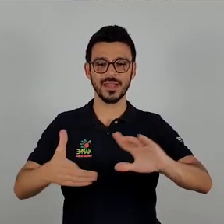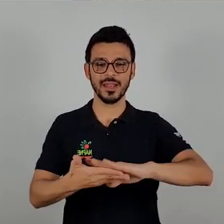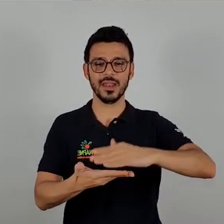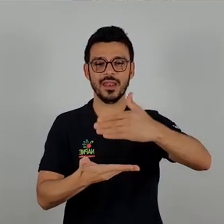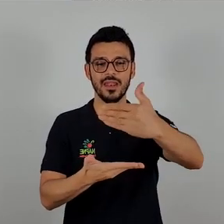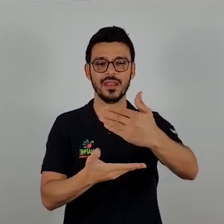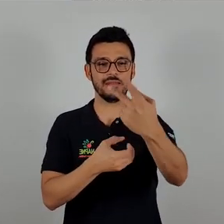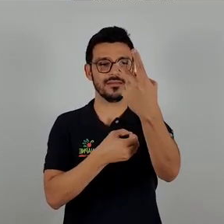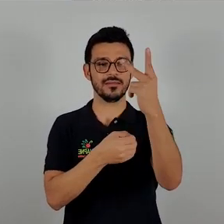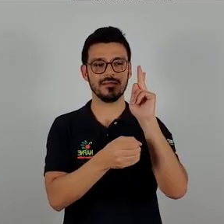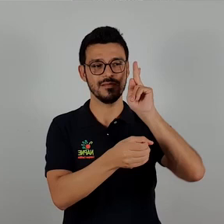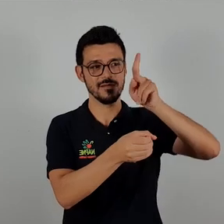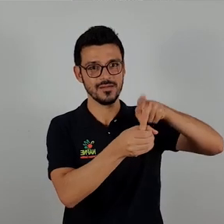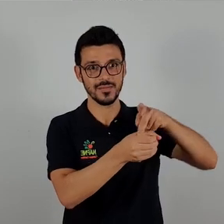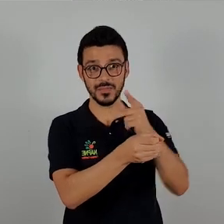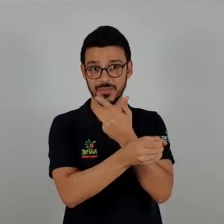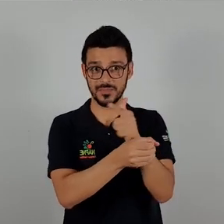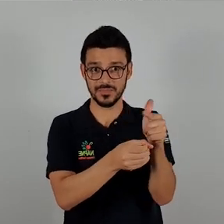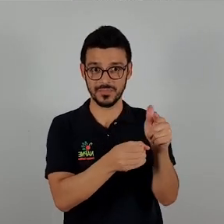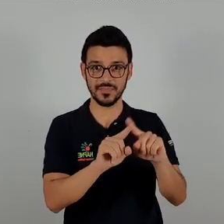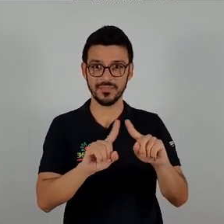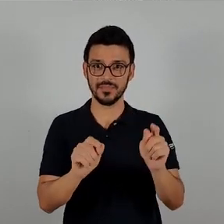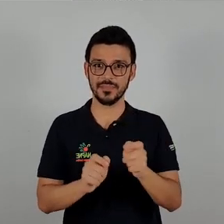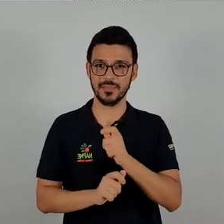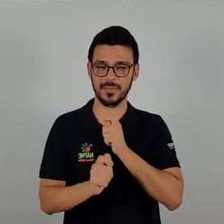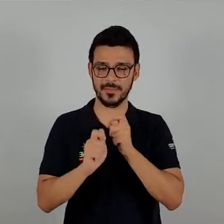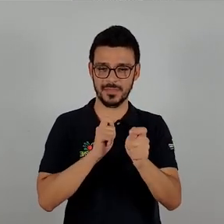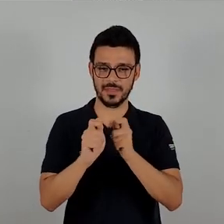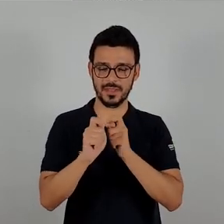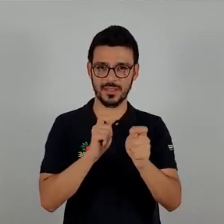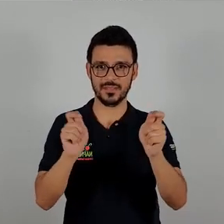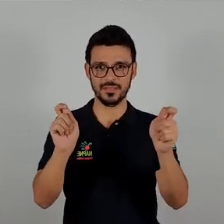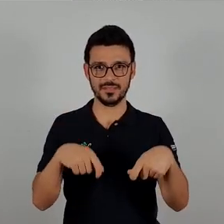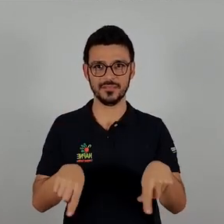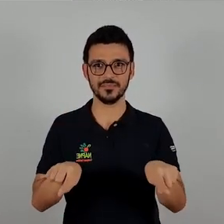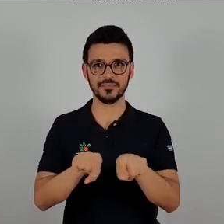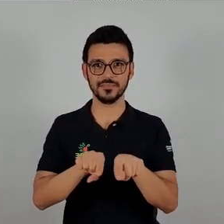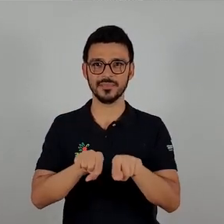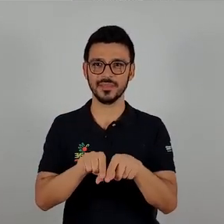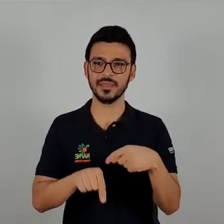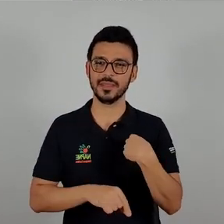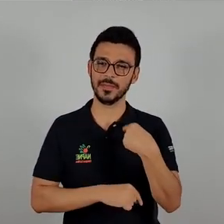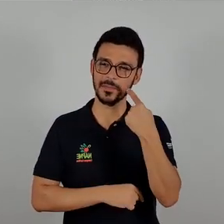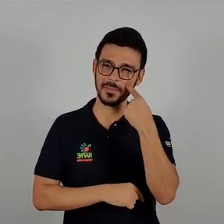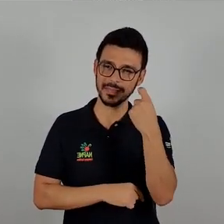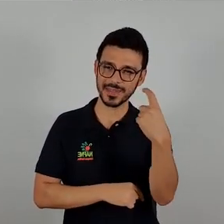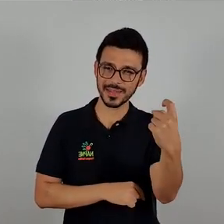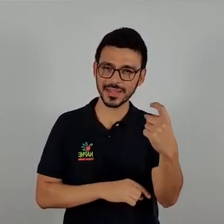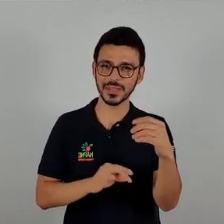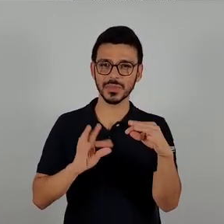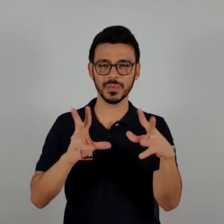Nossa. Bom, obrigado. Muito demais, né? Eu acho que tá com a internet.